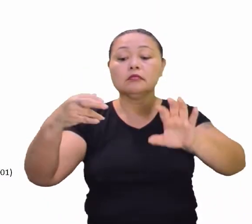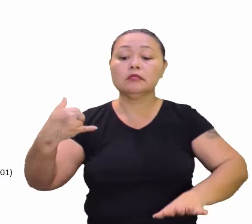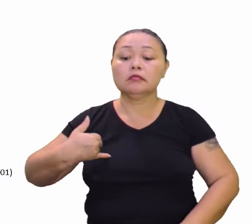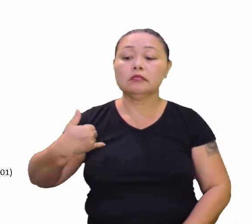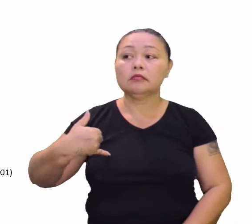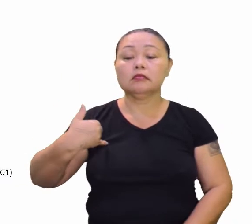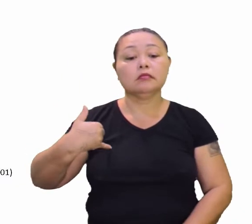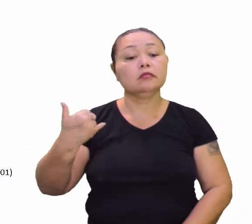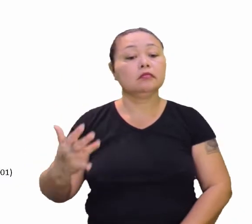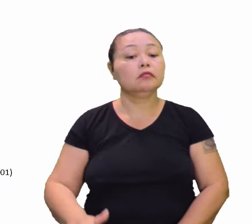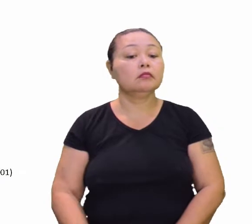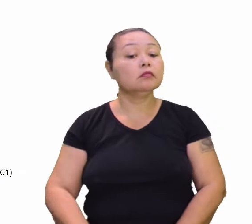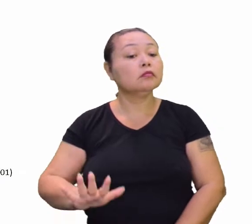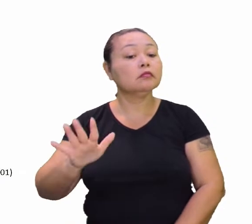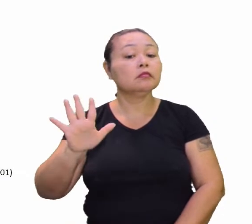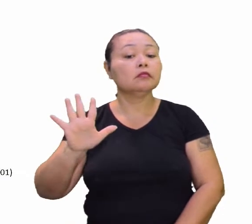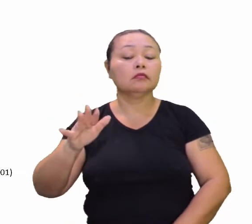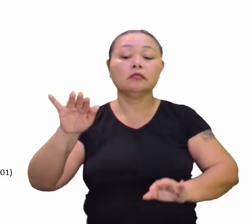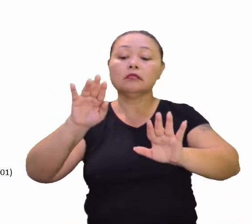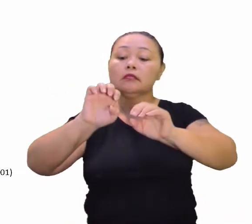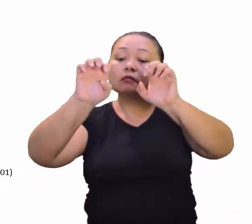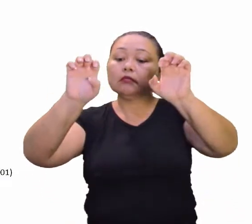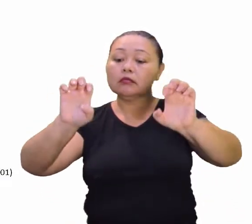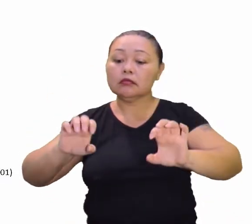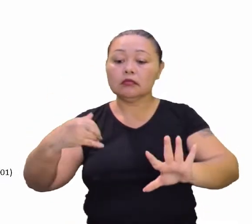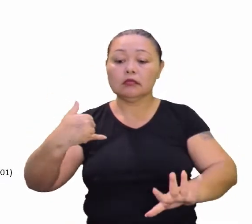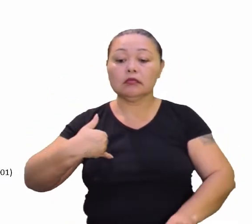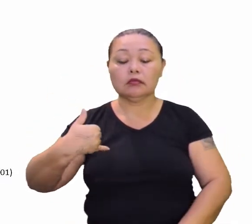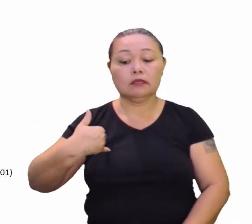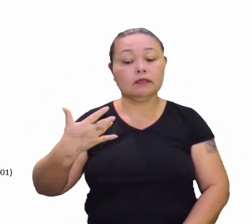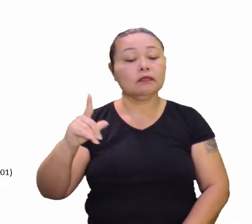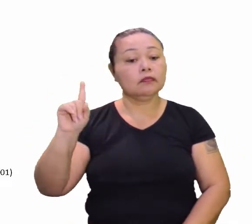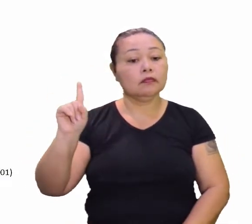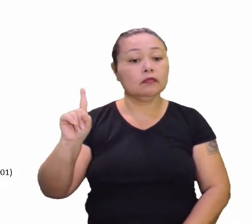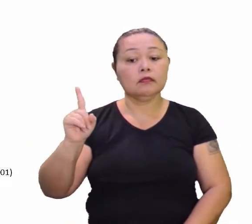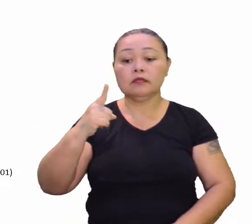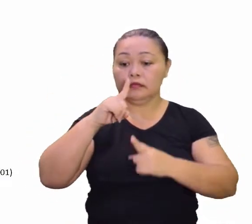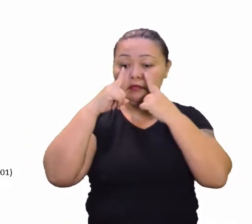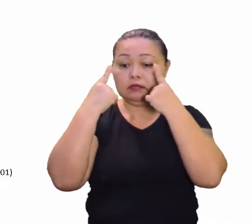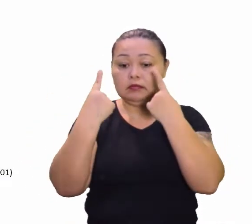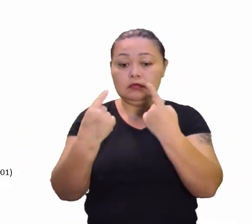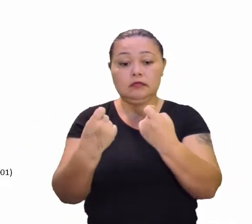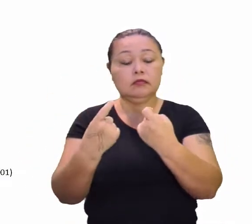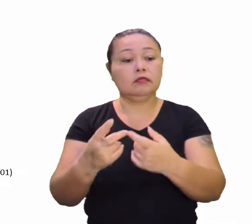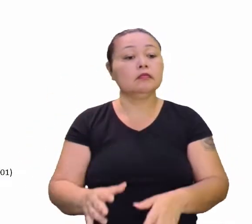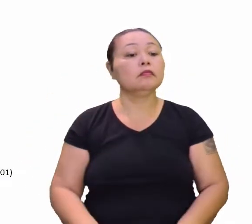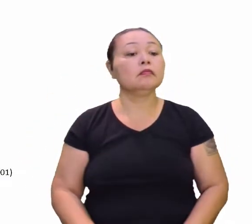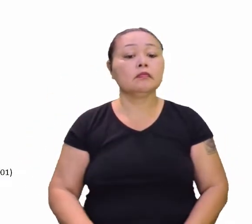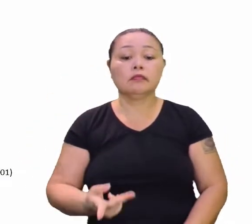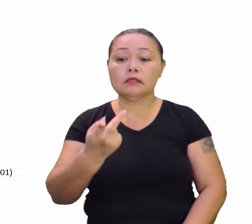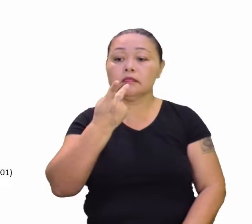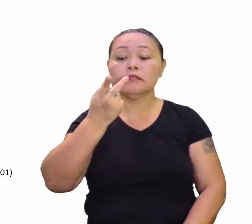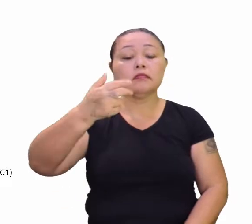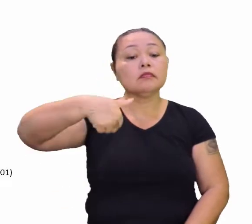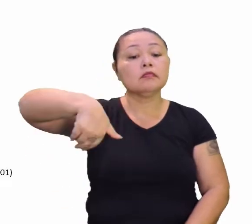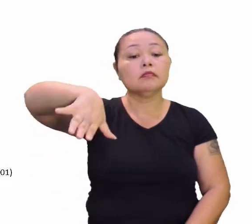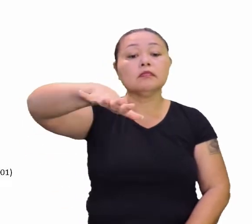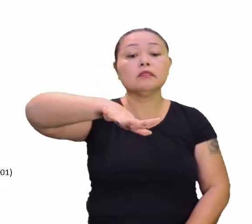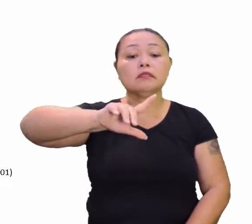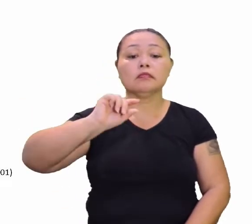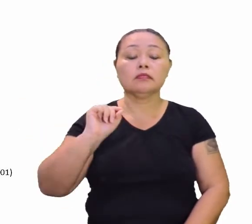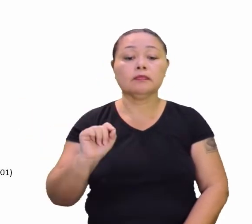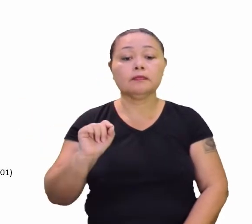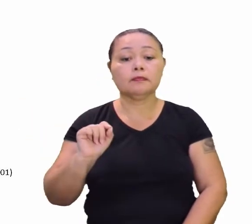Estrutura etária. Quando a gente fala de estrutura etária, isso aqui é bem interessante falar. Deixa eu falar com eles aqui, professor Jorge. É